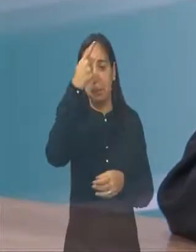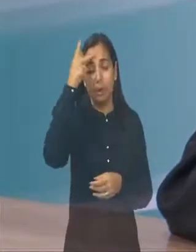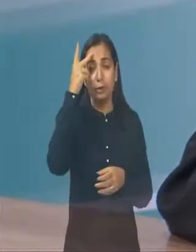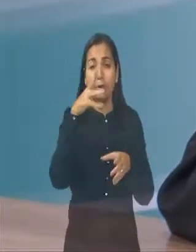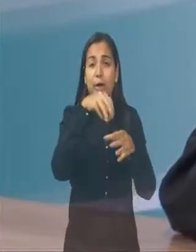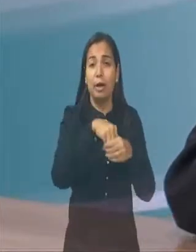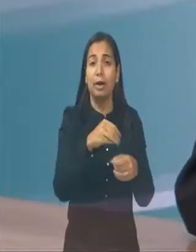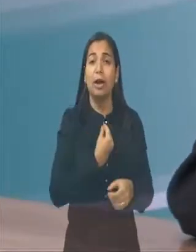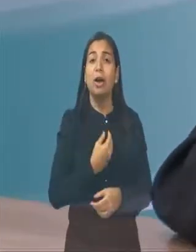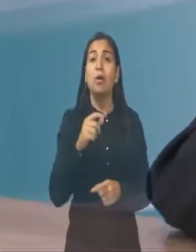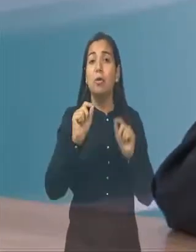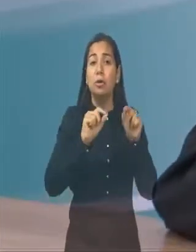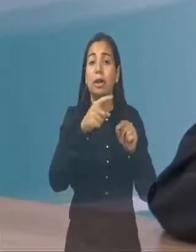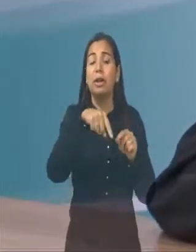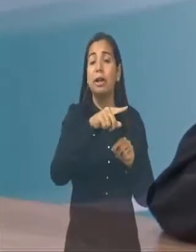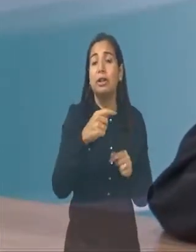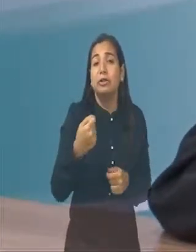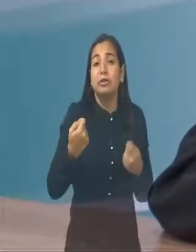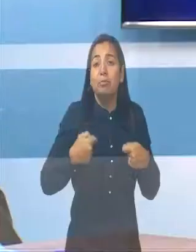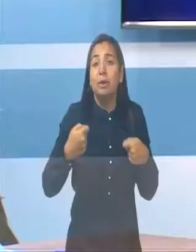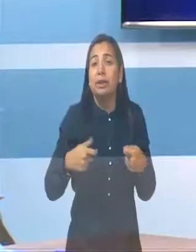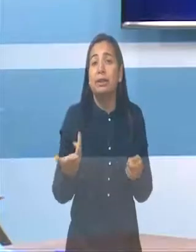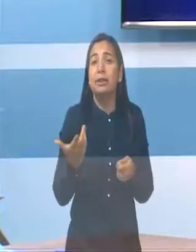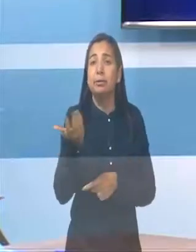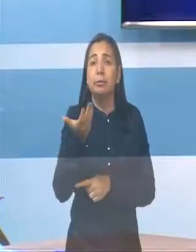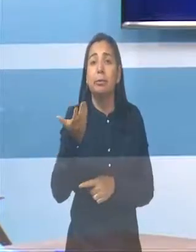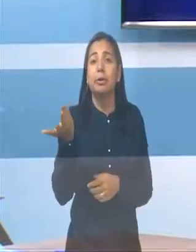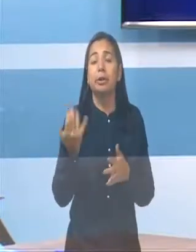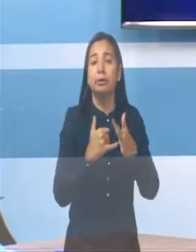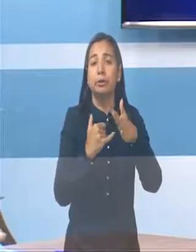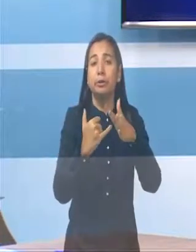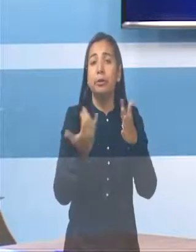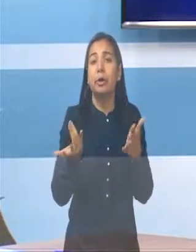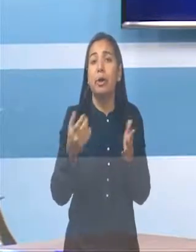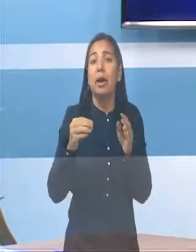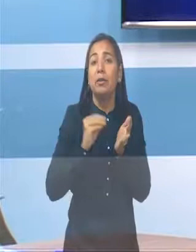de esmola institucional. Vive de fundo partidário.